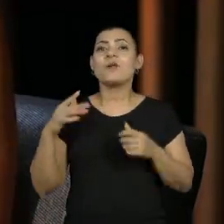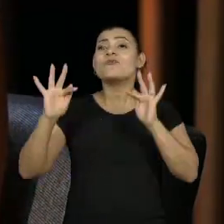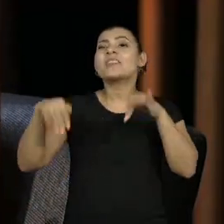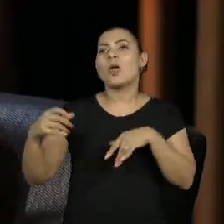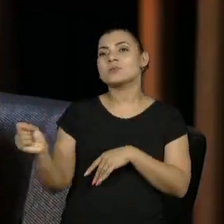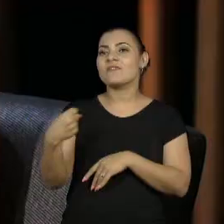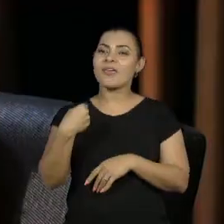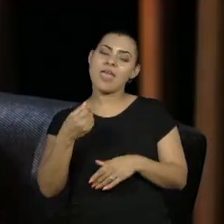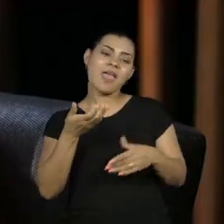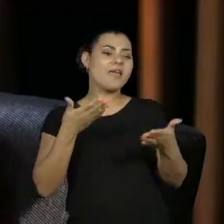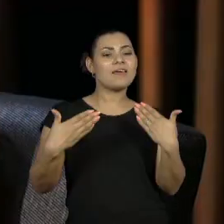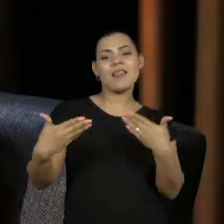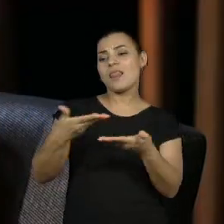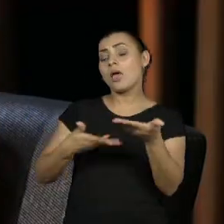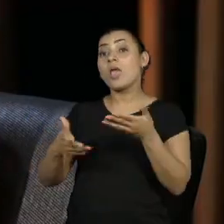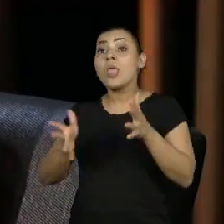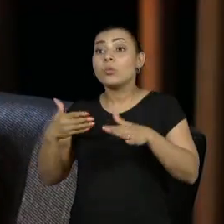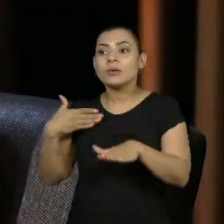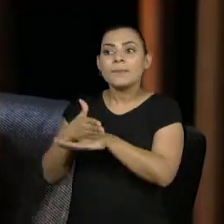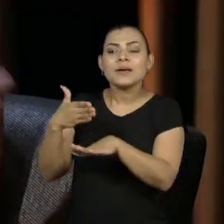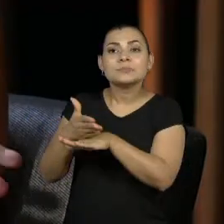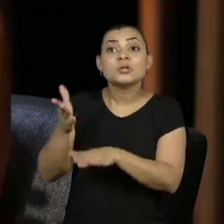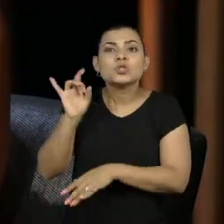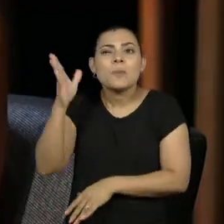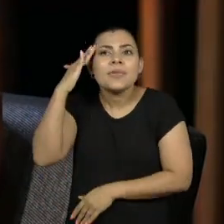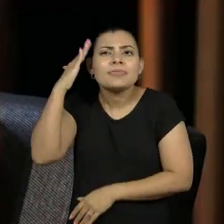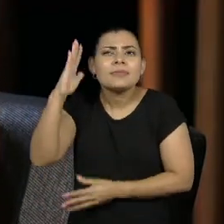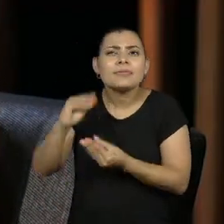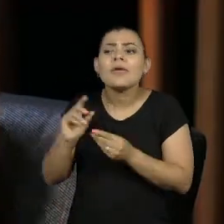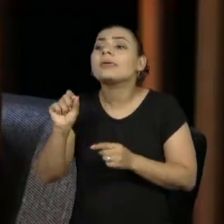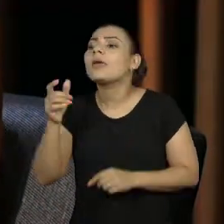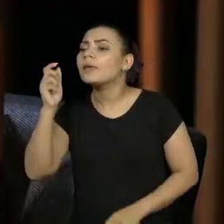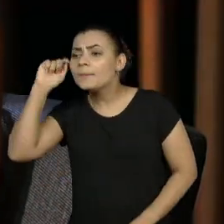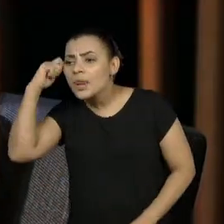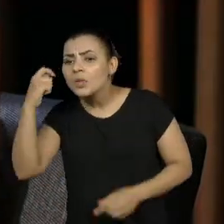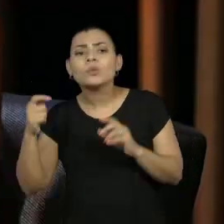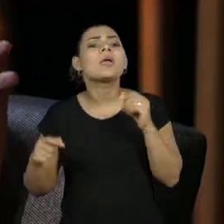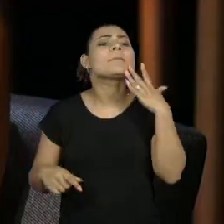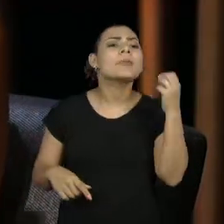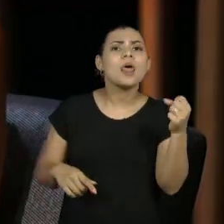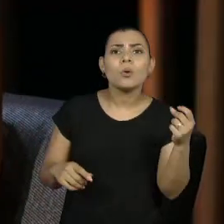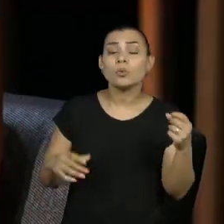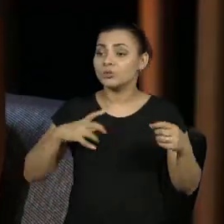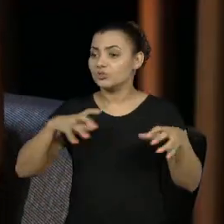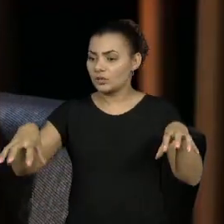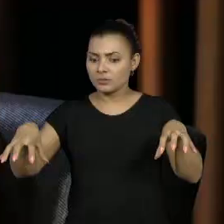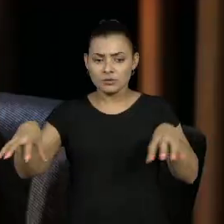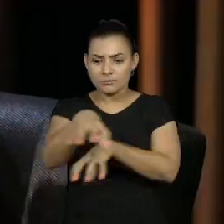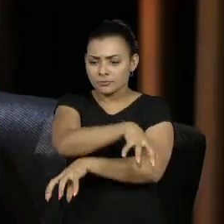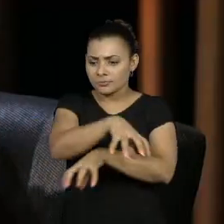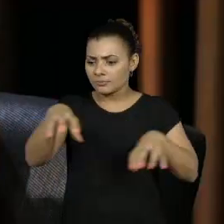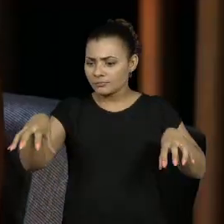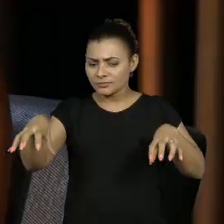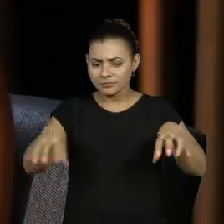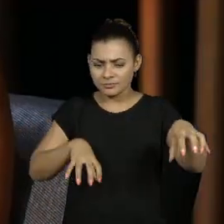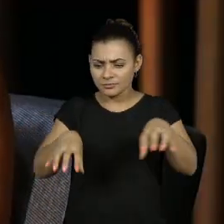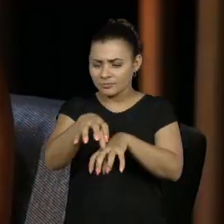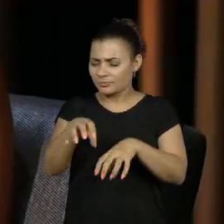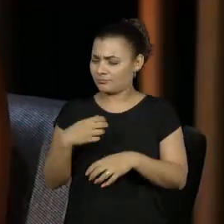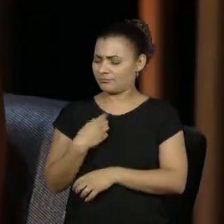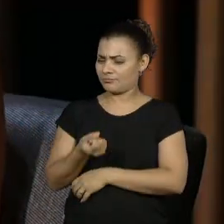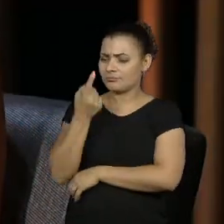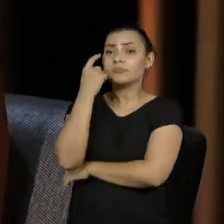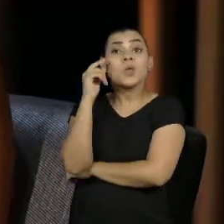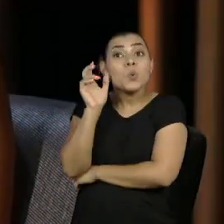e eu tava mais para entender a quem eram os preços quem era o brancos que eles tocavam de lugar todo momento depois as coisas ficaram mais